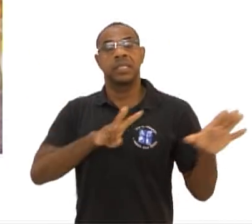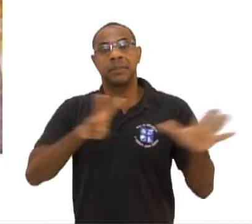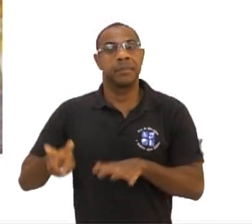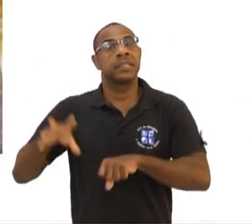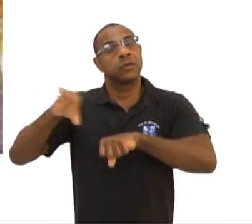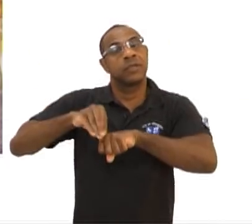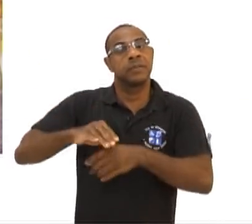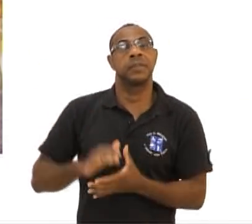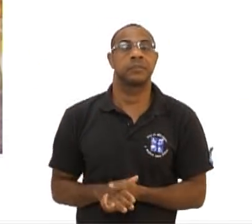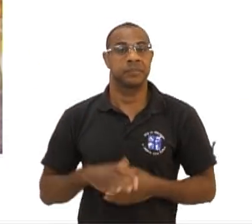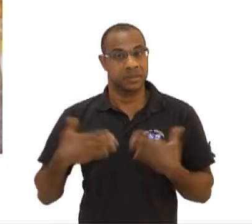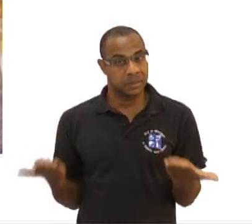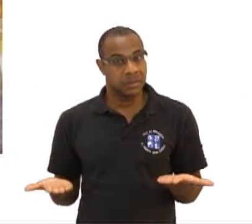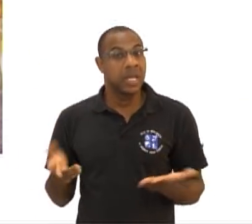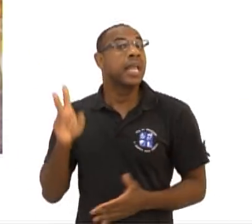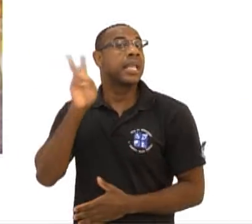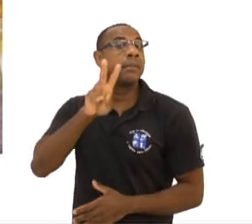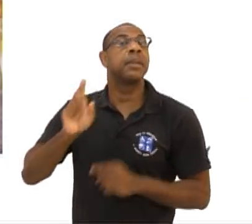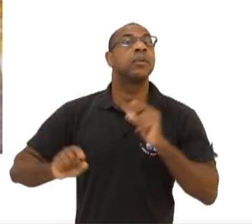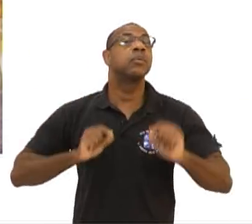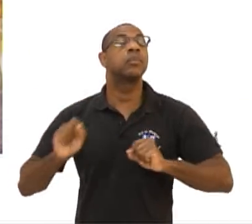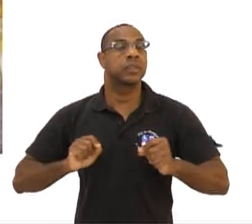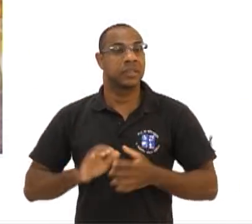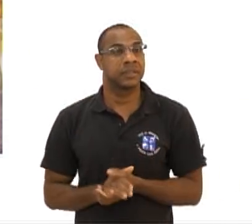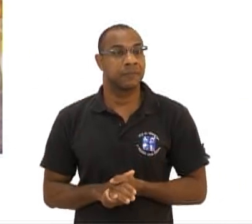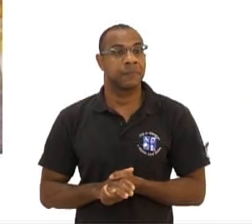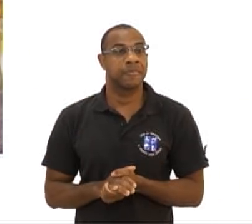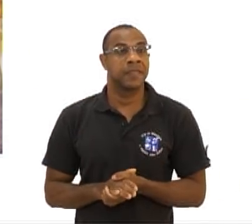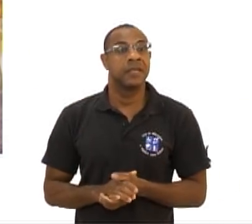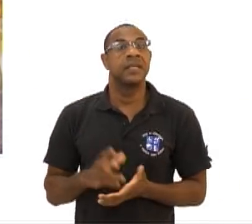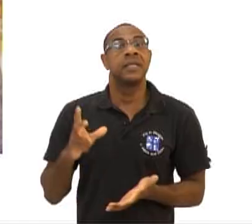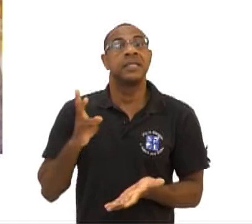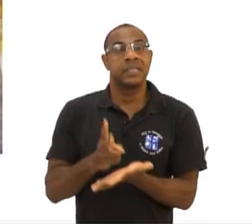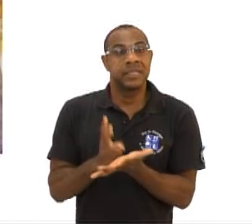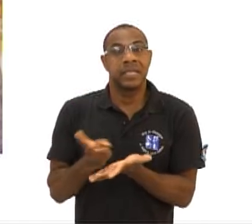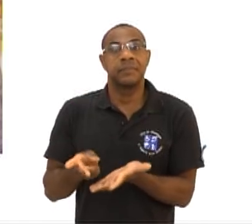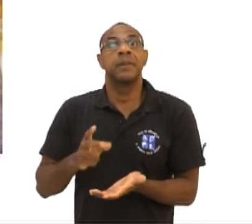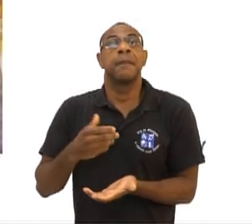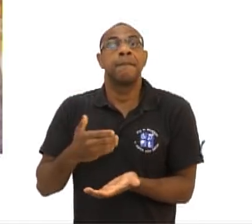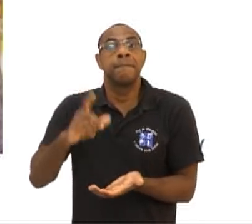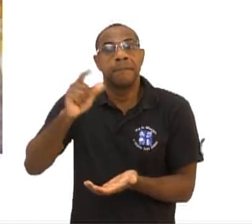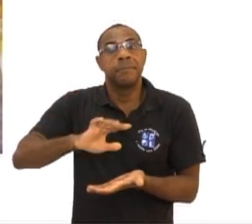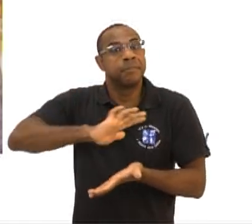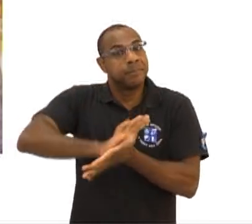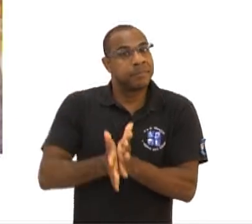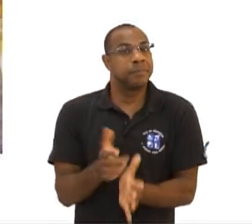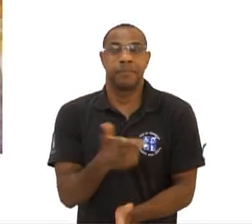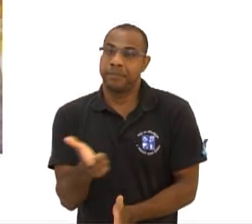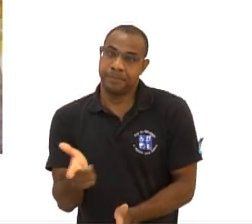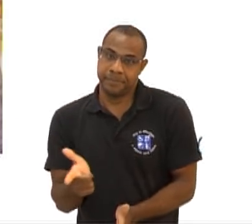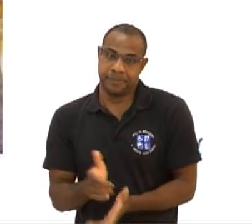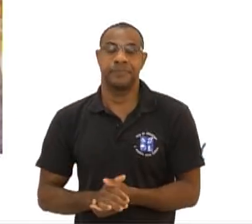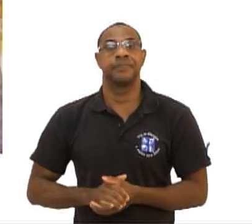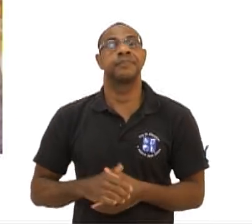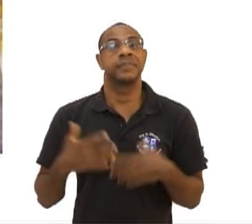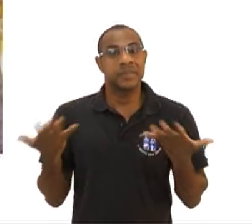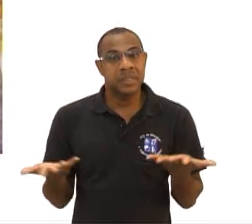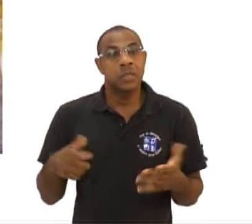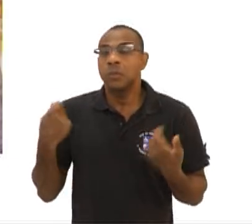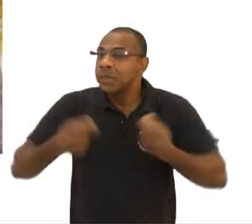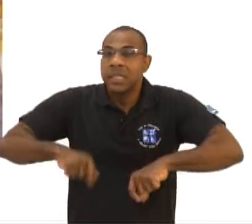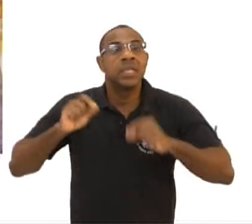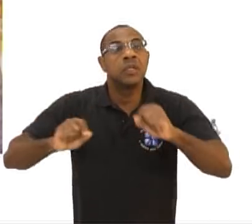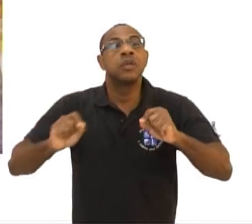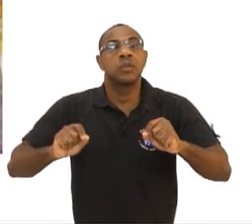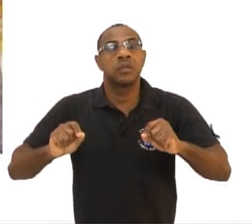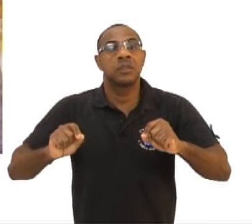Semana do Conhecimento. Lembrando, seja menos preconceito, seja mais amor no peito. Não